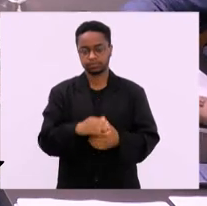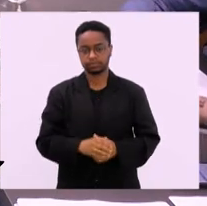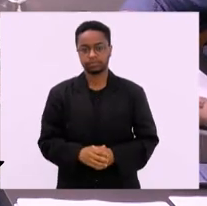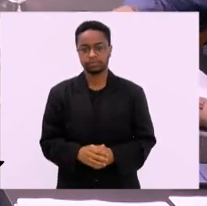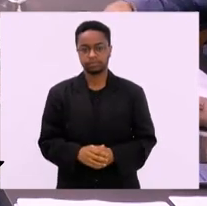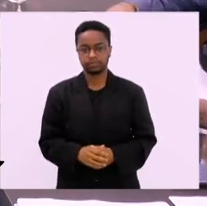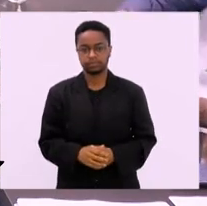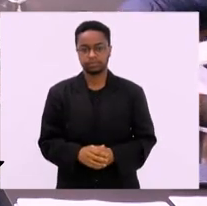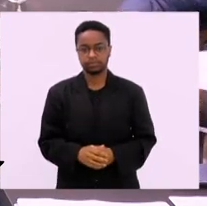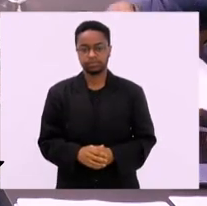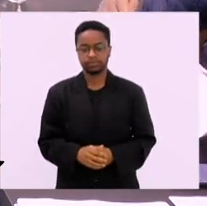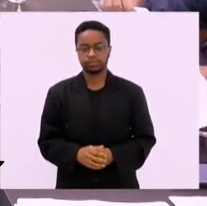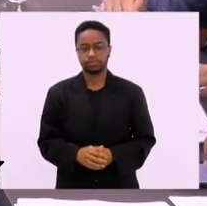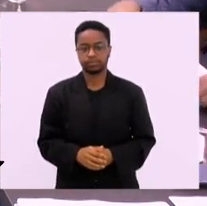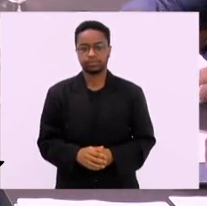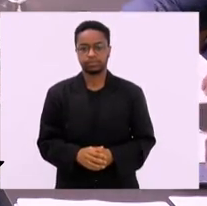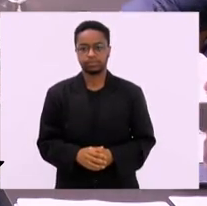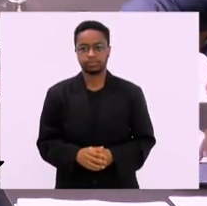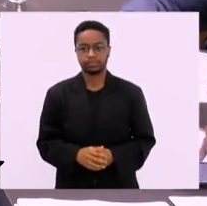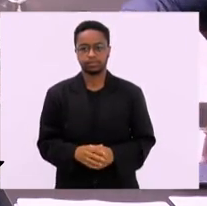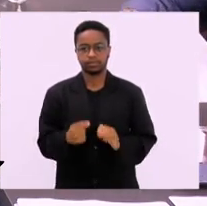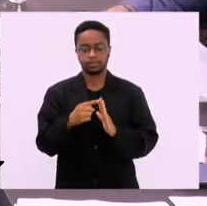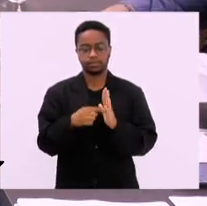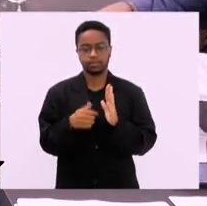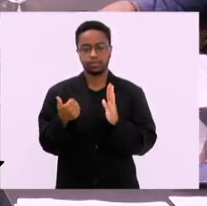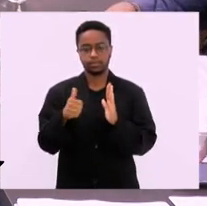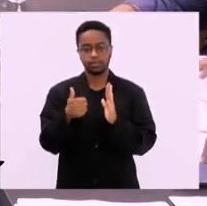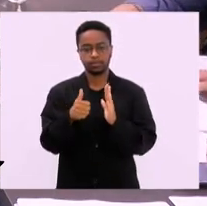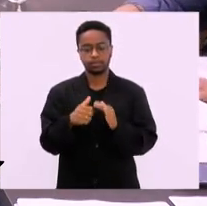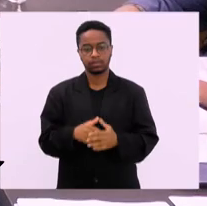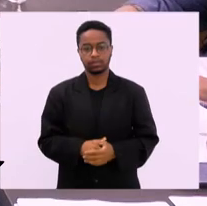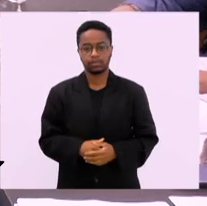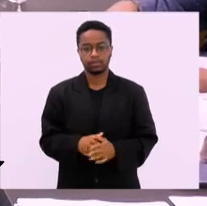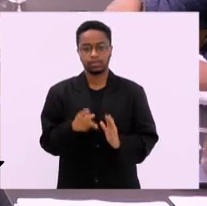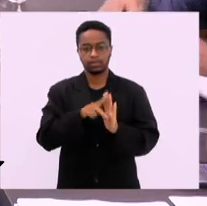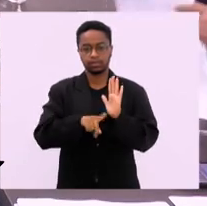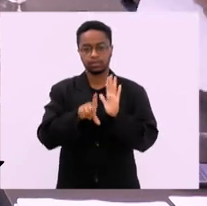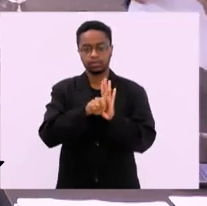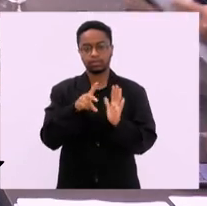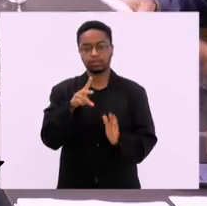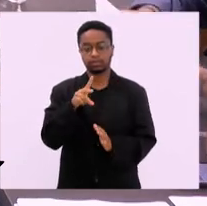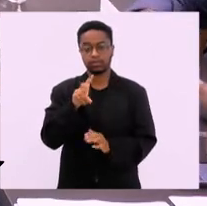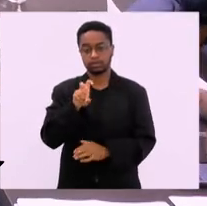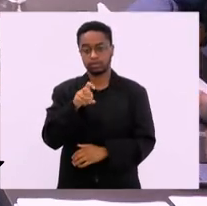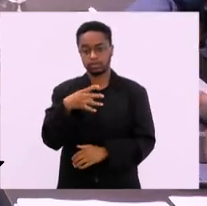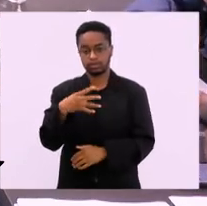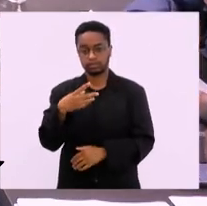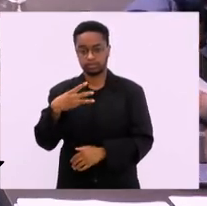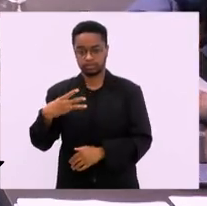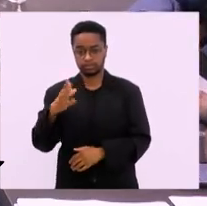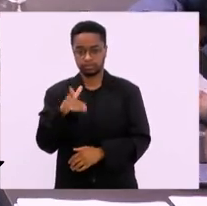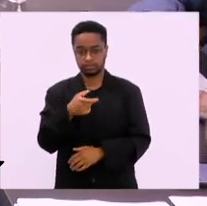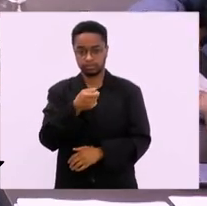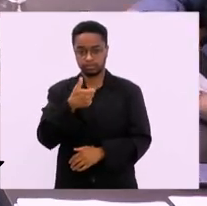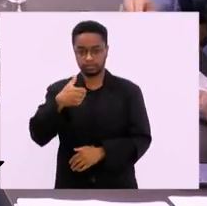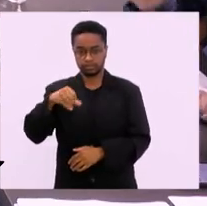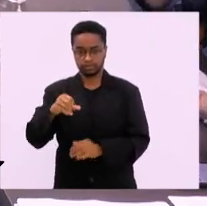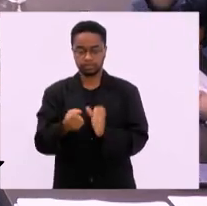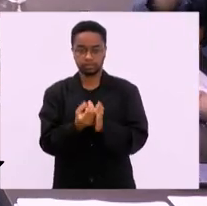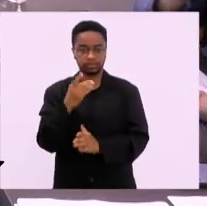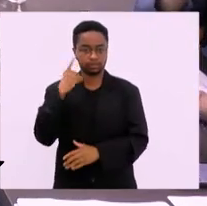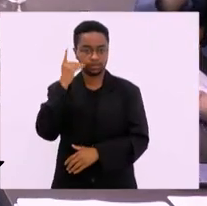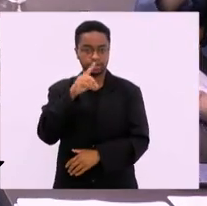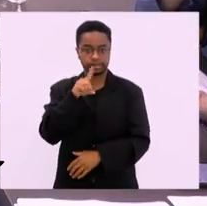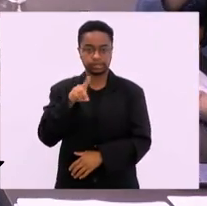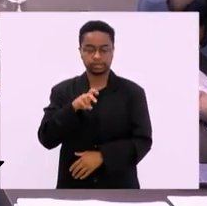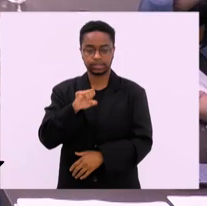aprovado. Item 11 da pauta, projeto de lei 543 de 2019, de autoria da deputada